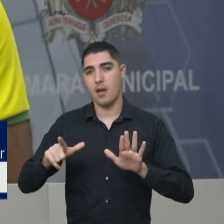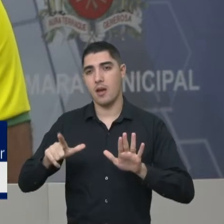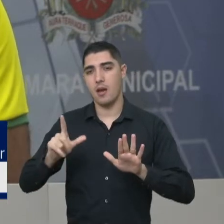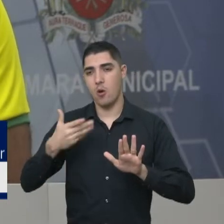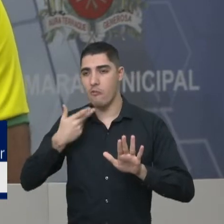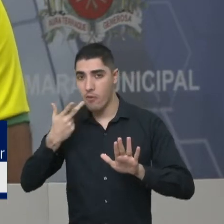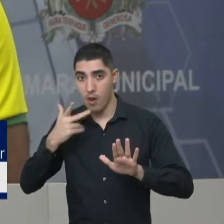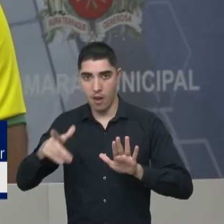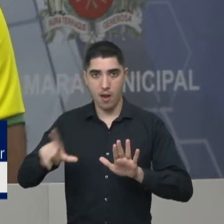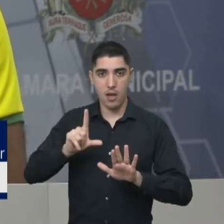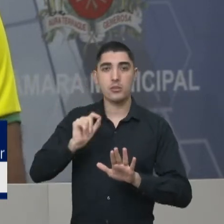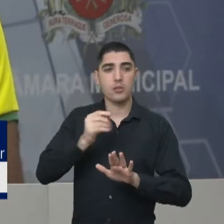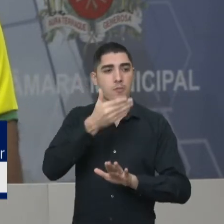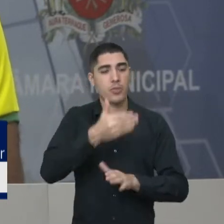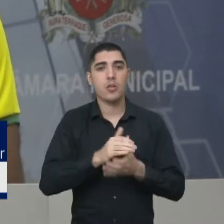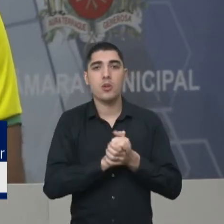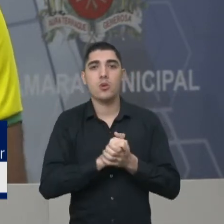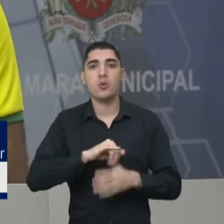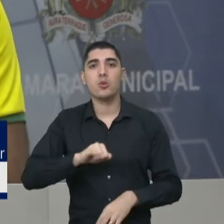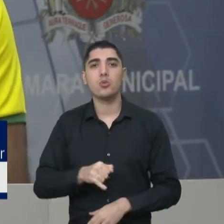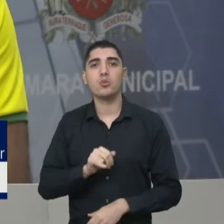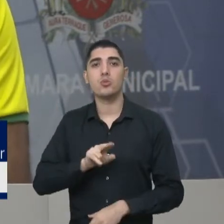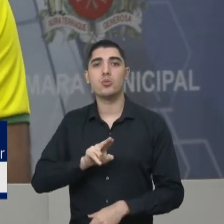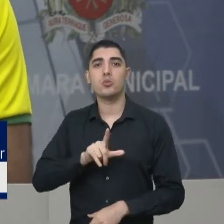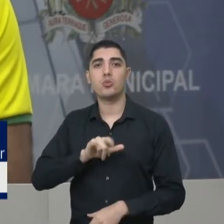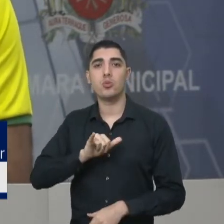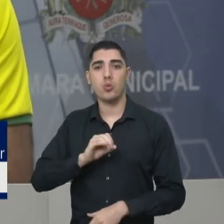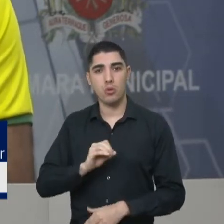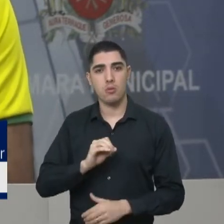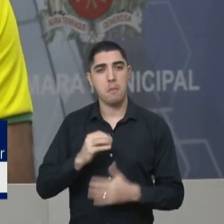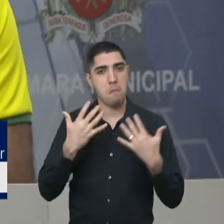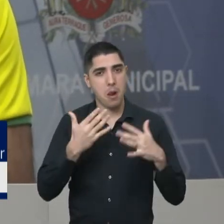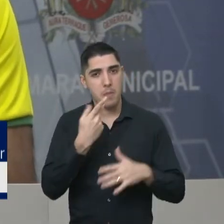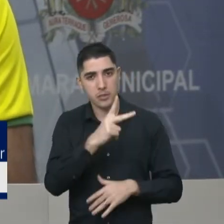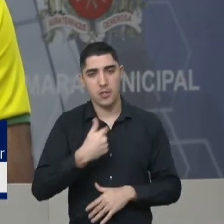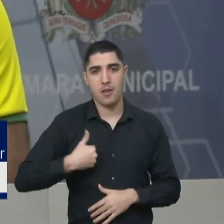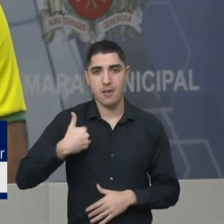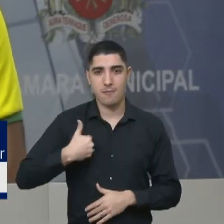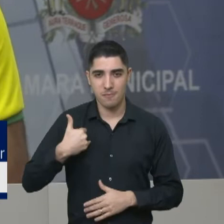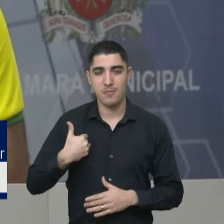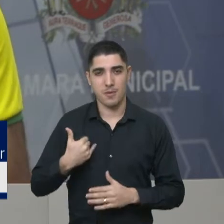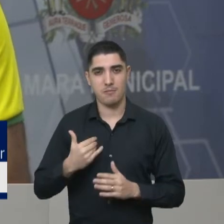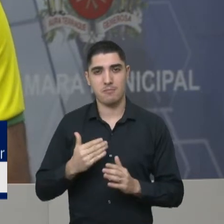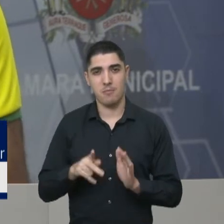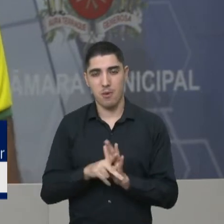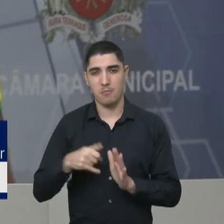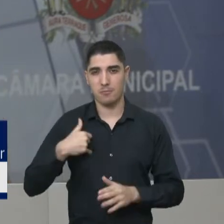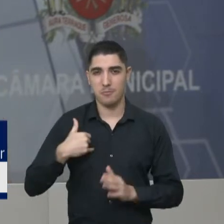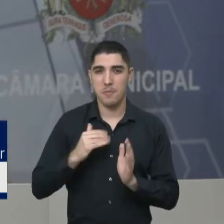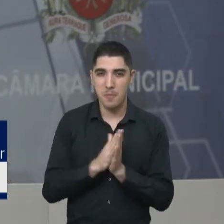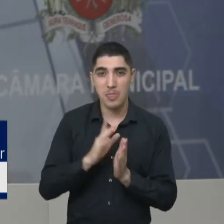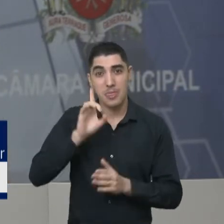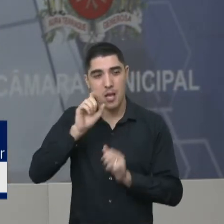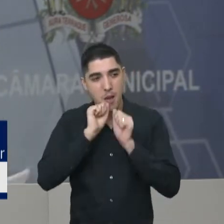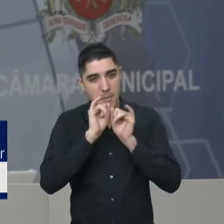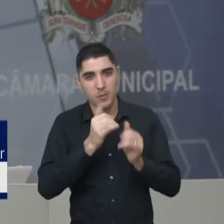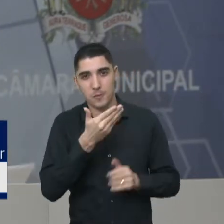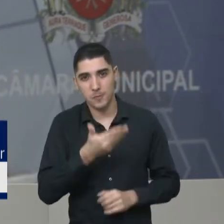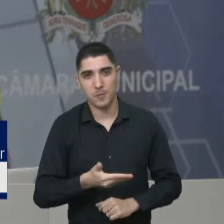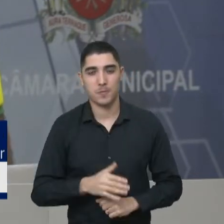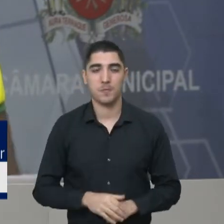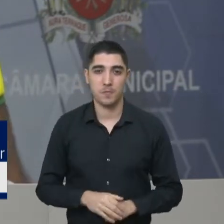cumprimentar o vereador Júnior pelo seu aniversário. Não é? Parabéns aí, que Deus continue te abençoando. E, senhor